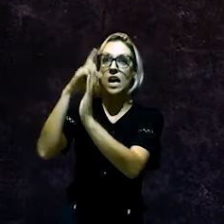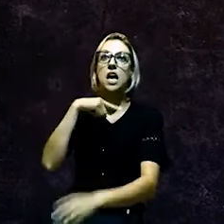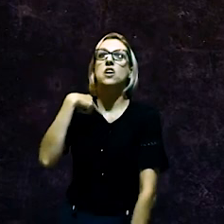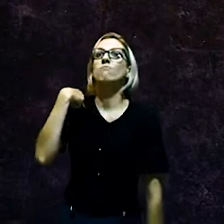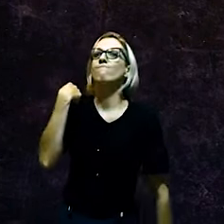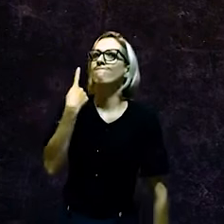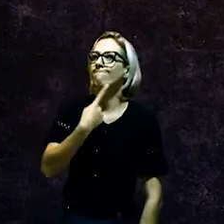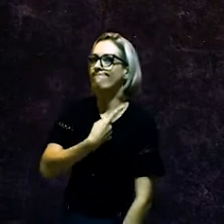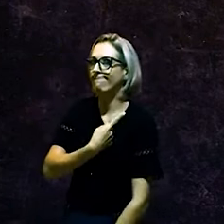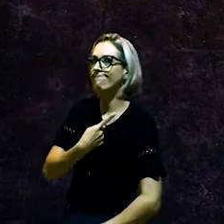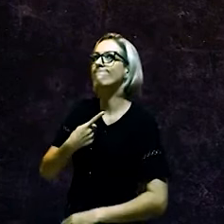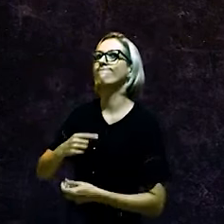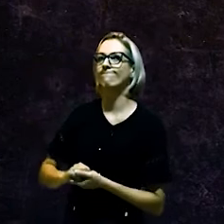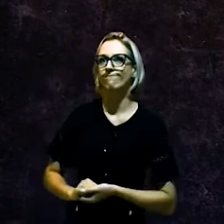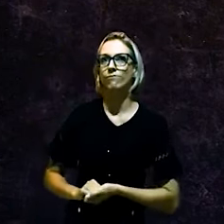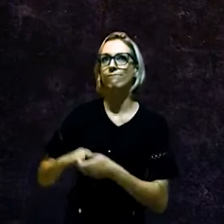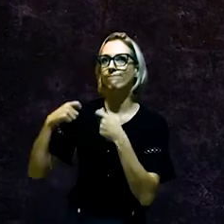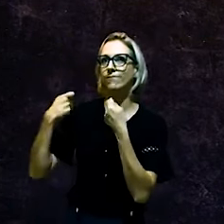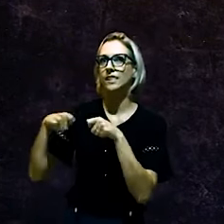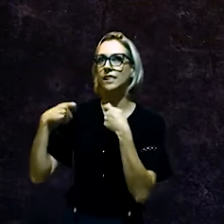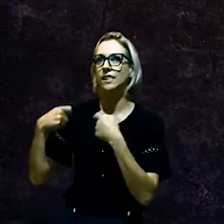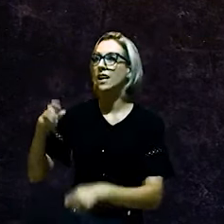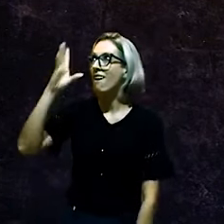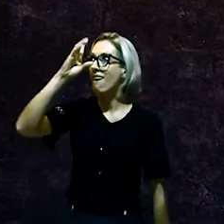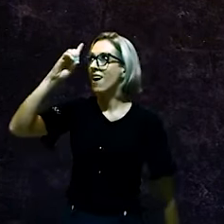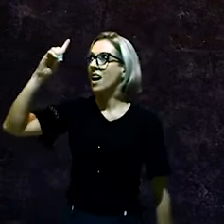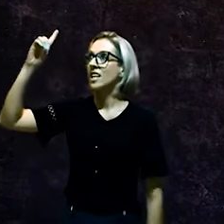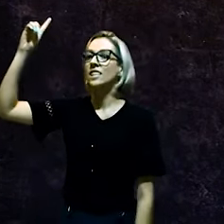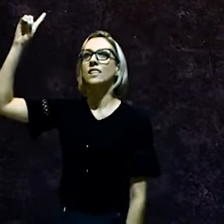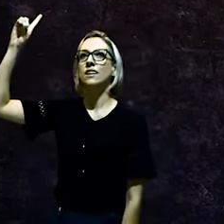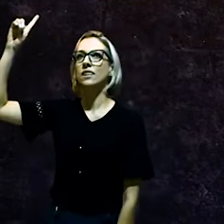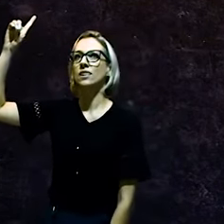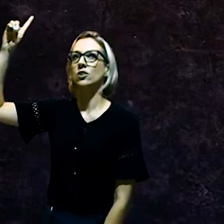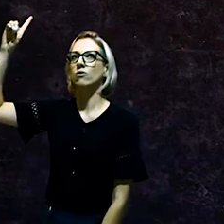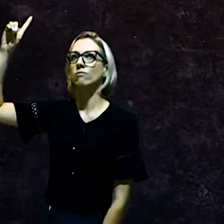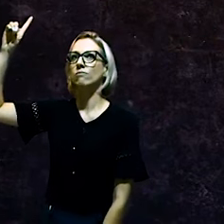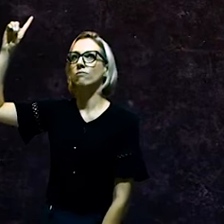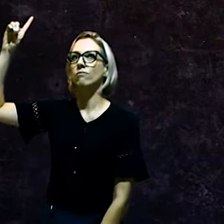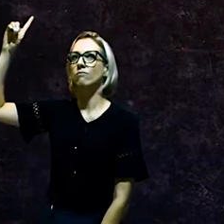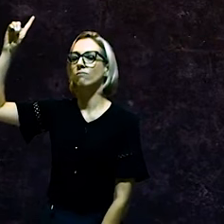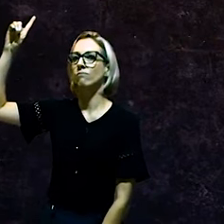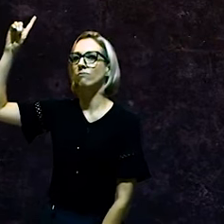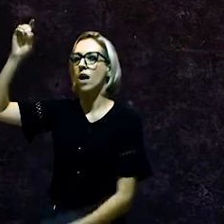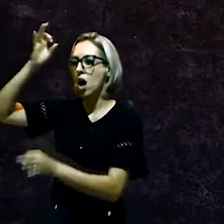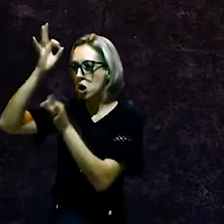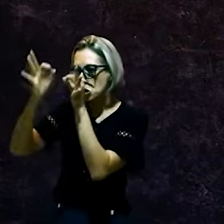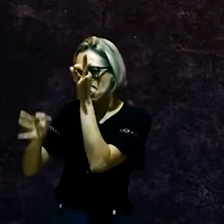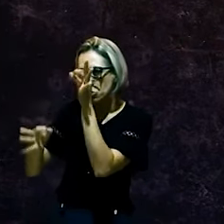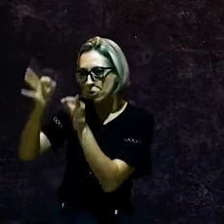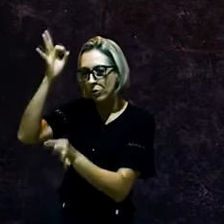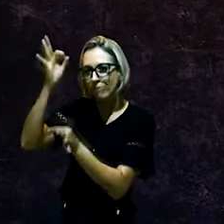pessoa. Pula mais um. Porque Deus há de trazer a juízo todas as